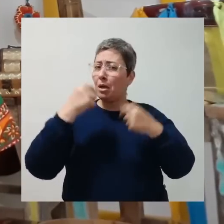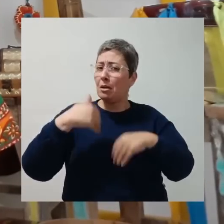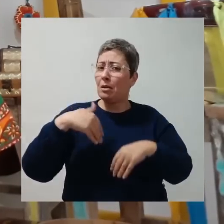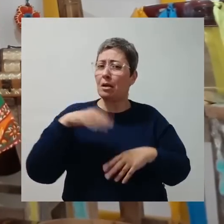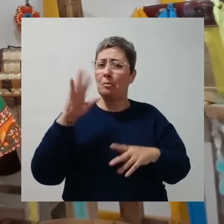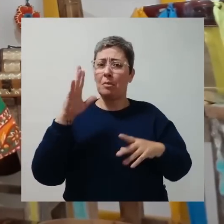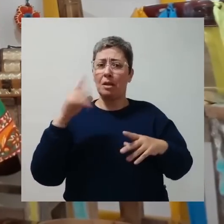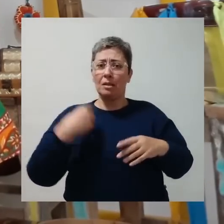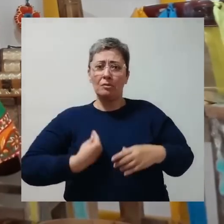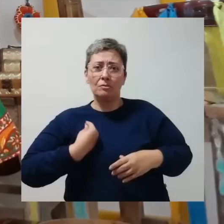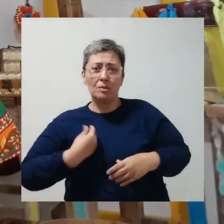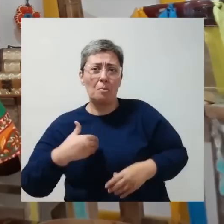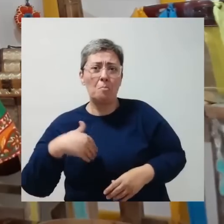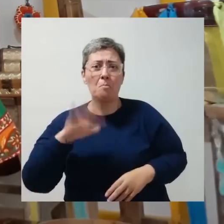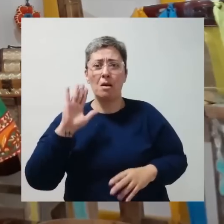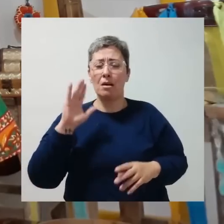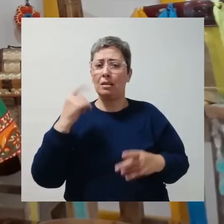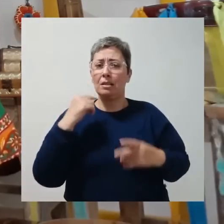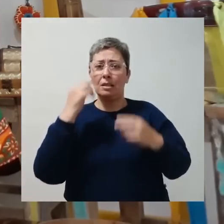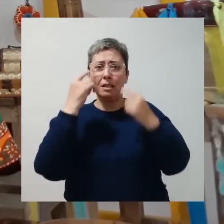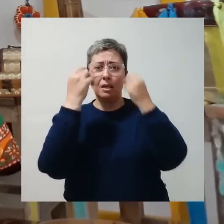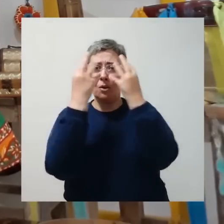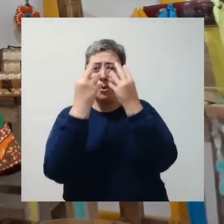bonito, mais revigorado.